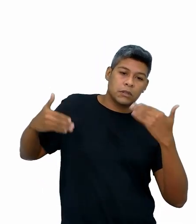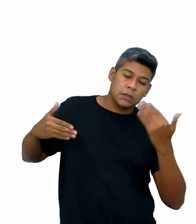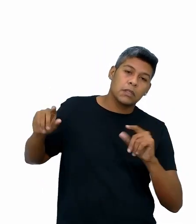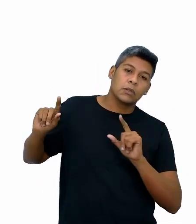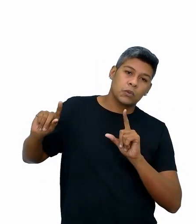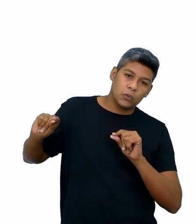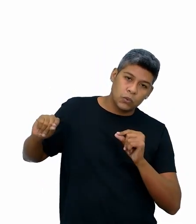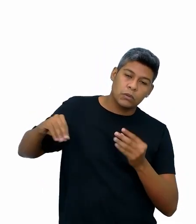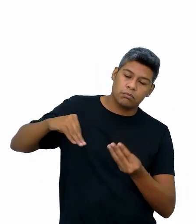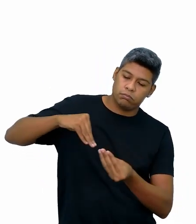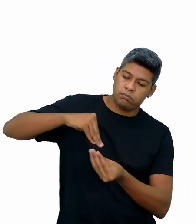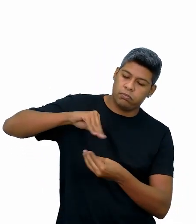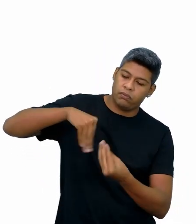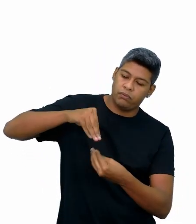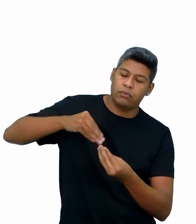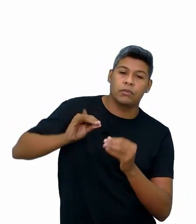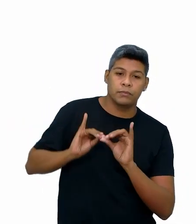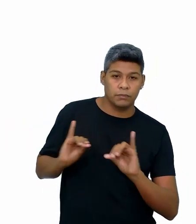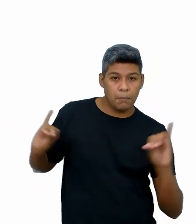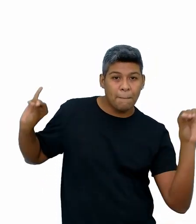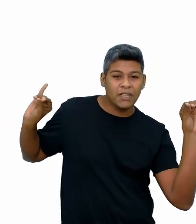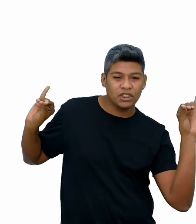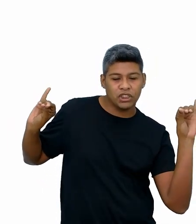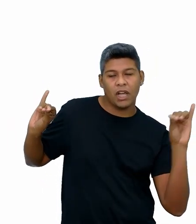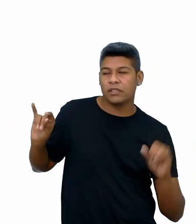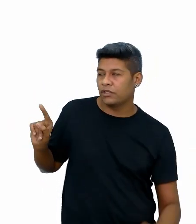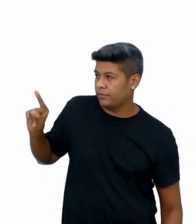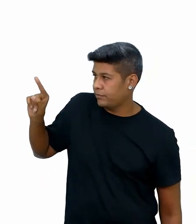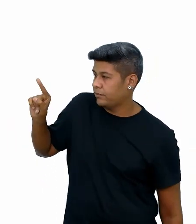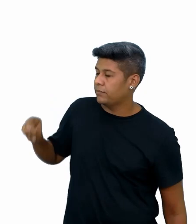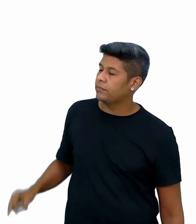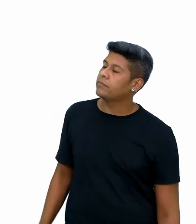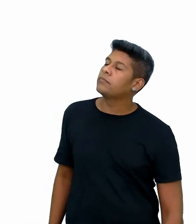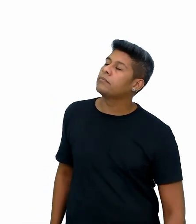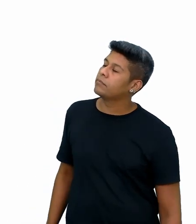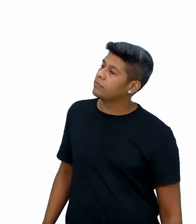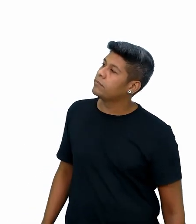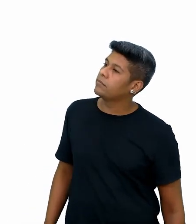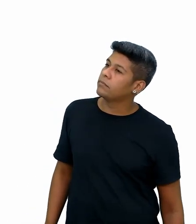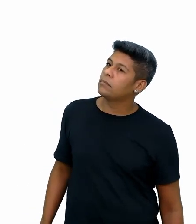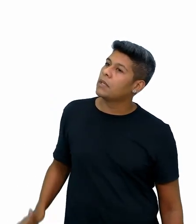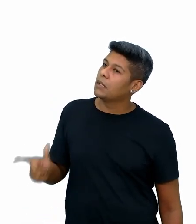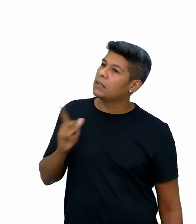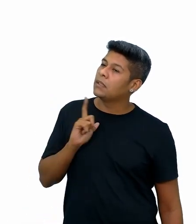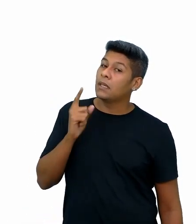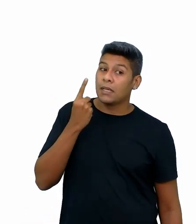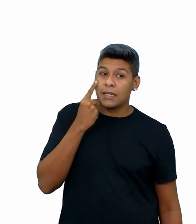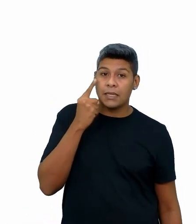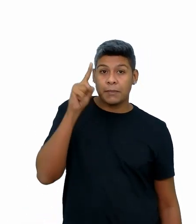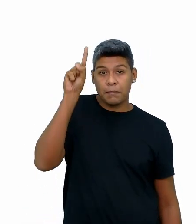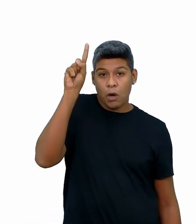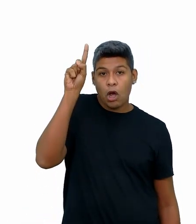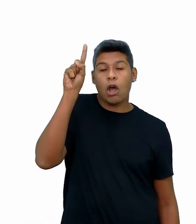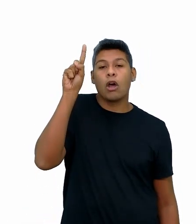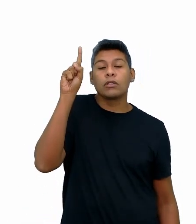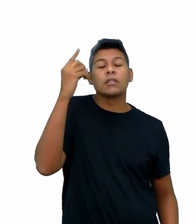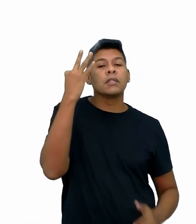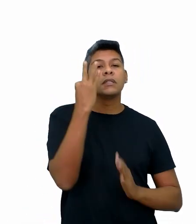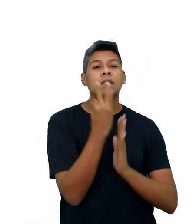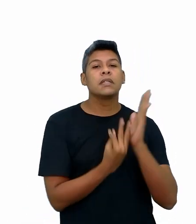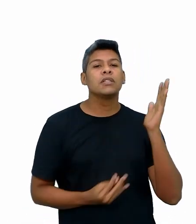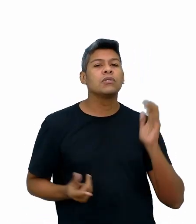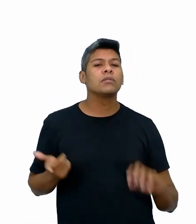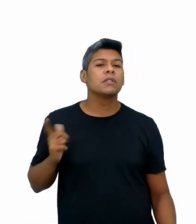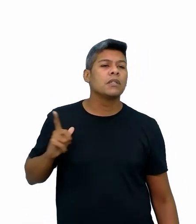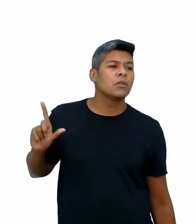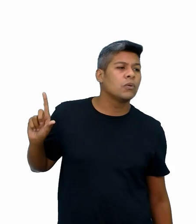de exploração dessa manchete, saber o que está, fazer levantamento de hipóteses, né, saber o que o texto traz, para depois,